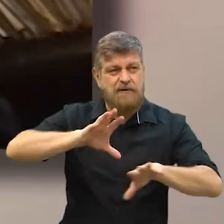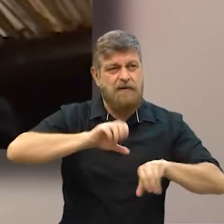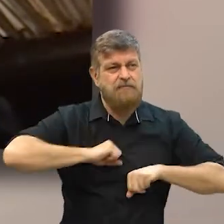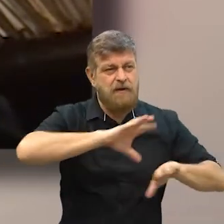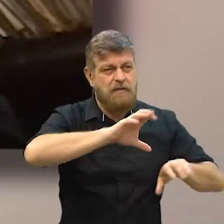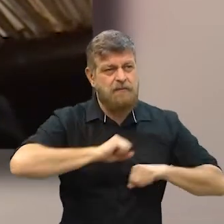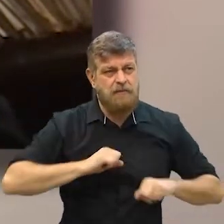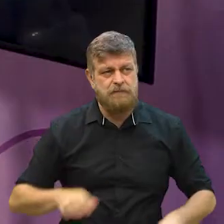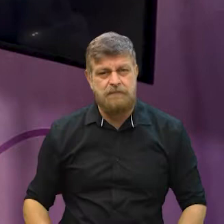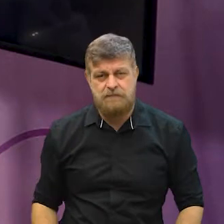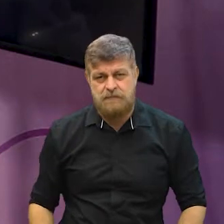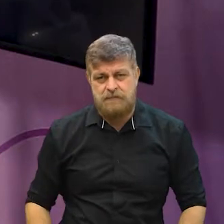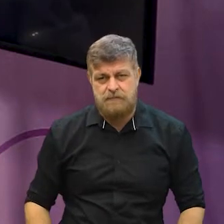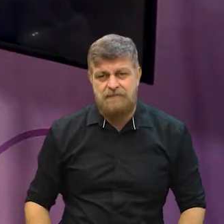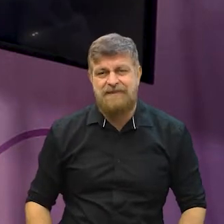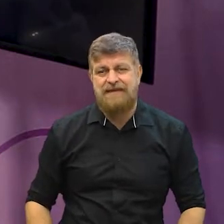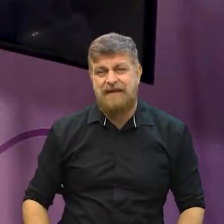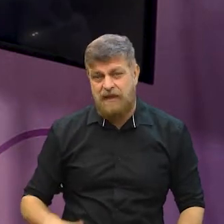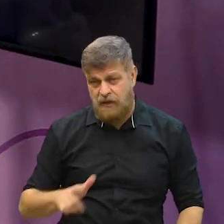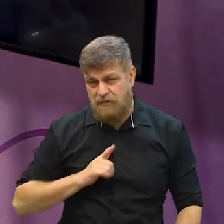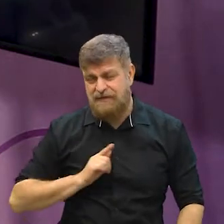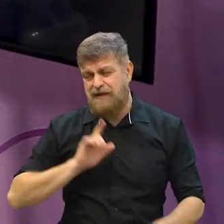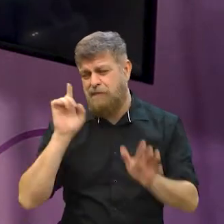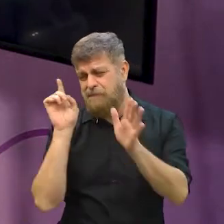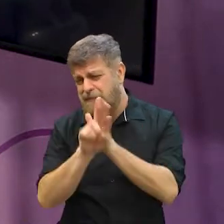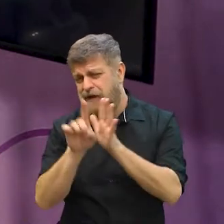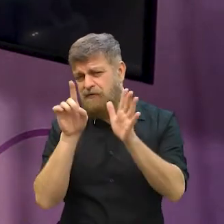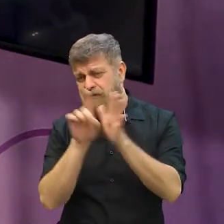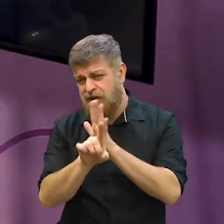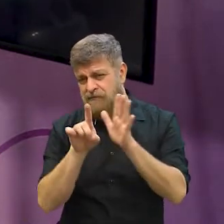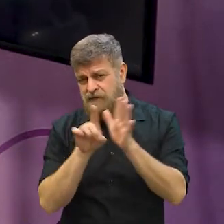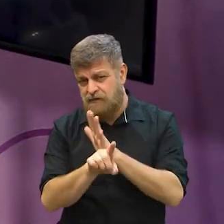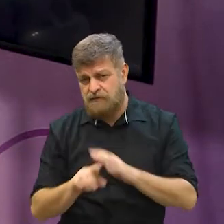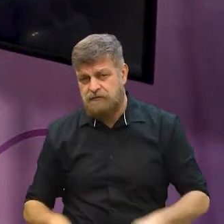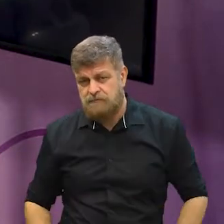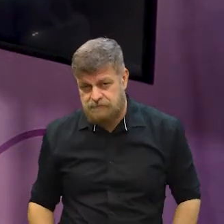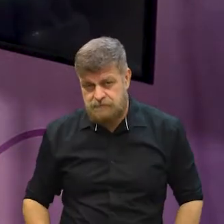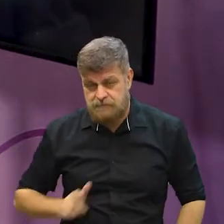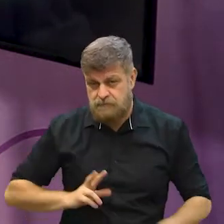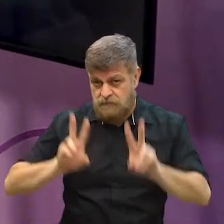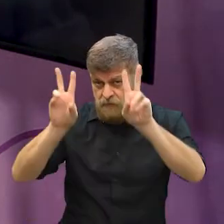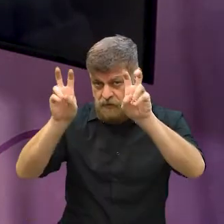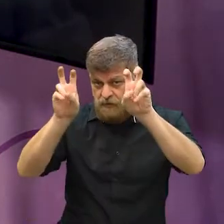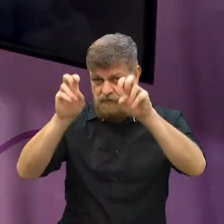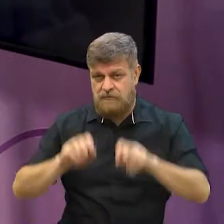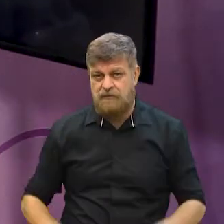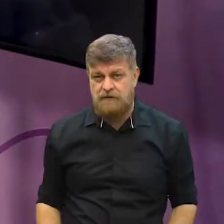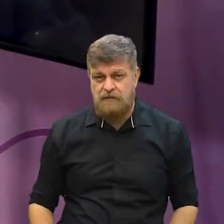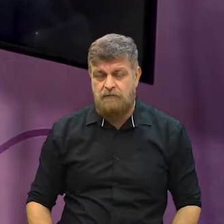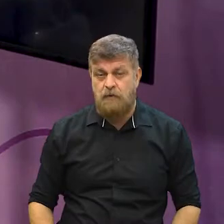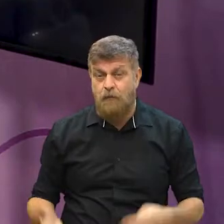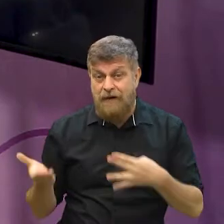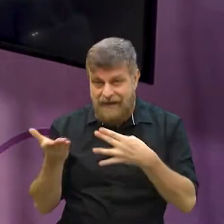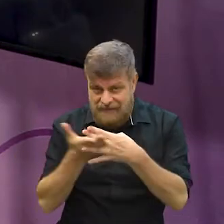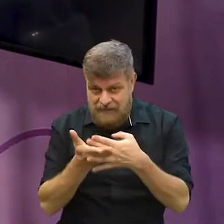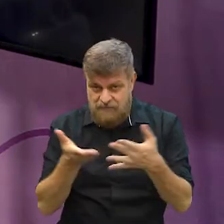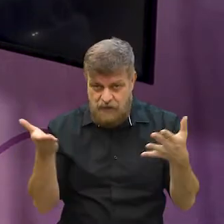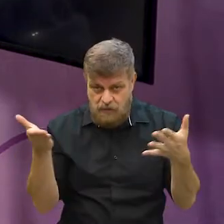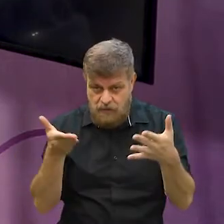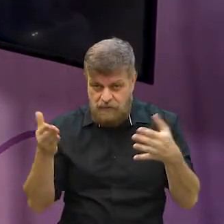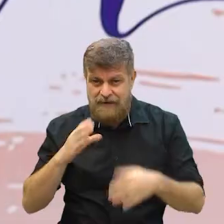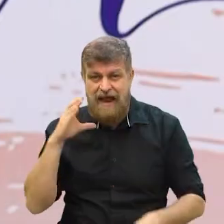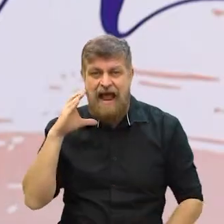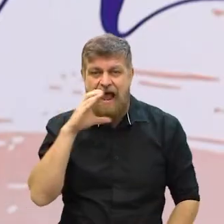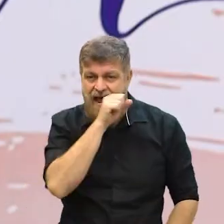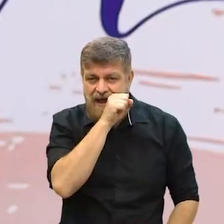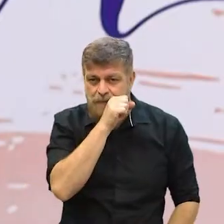doenças oportunistas. Doutora Hélio, eu ainda tenho muita pergunta para fazer com o senhor aí sobre esse tema, mas eu preciso chamar um